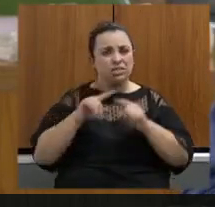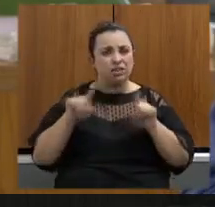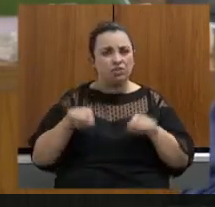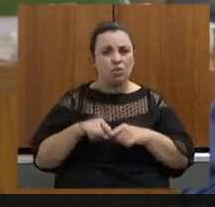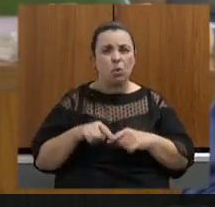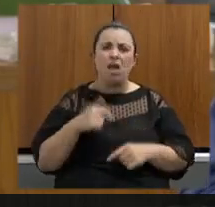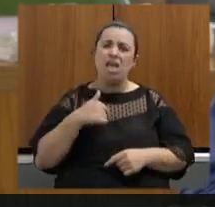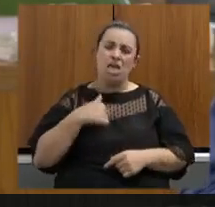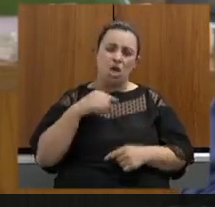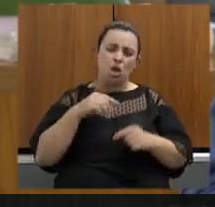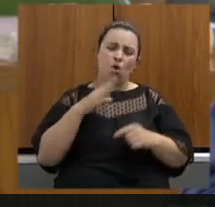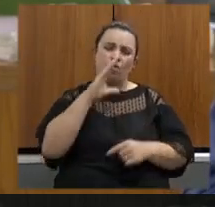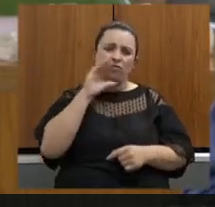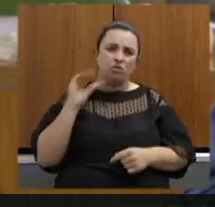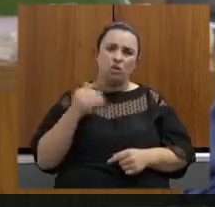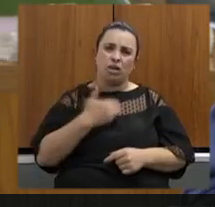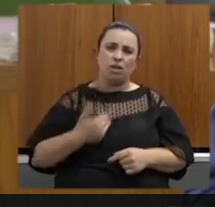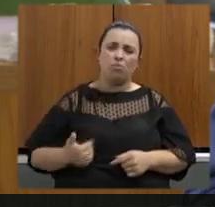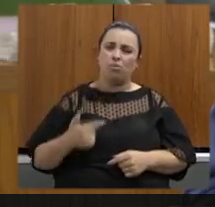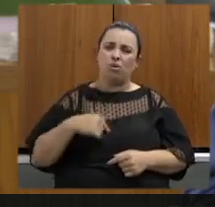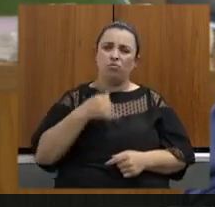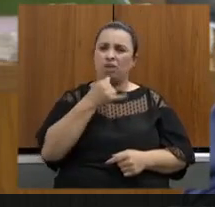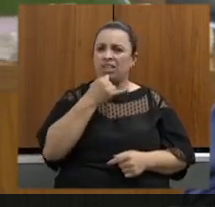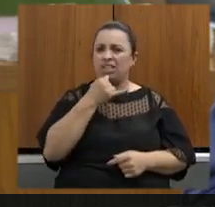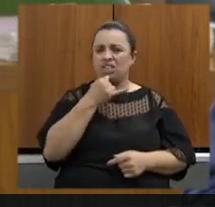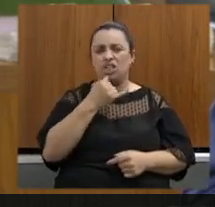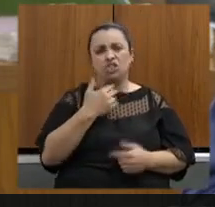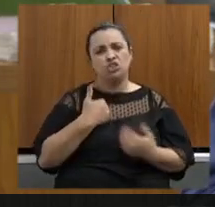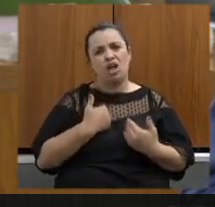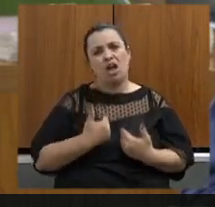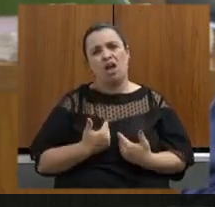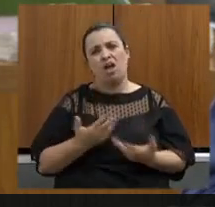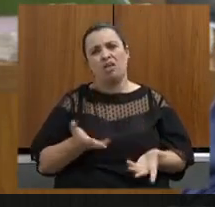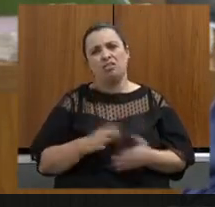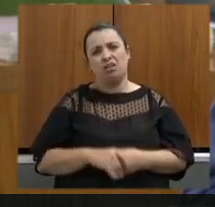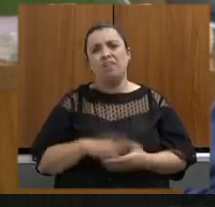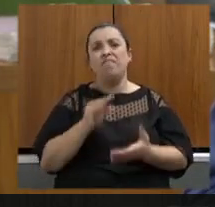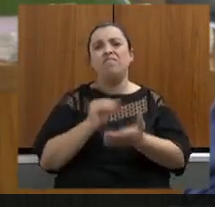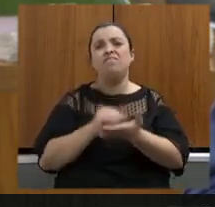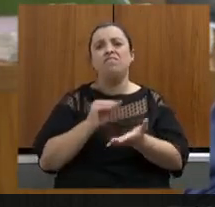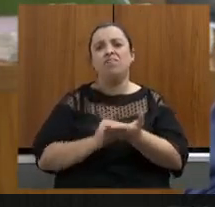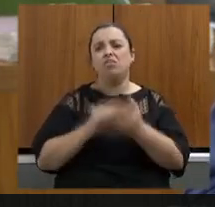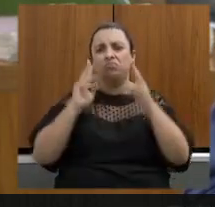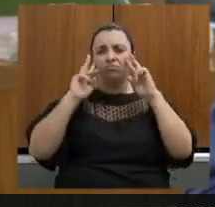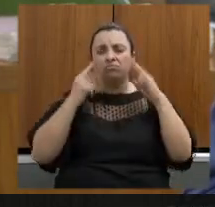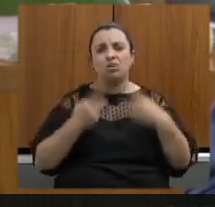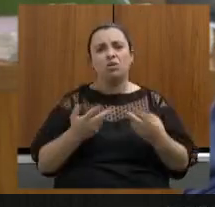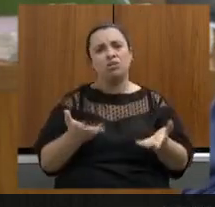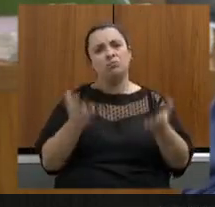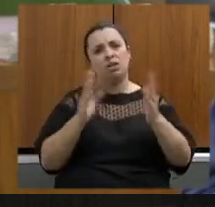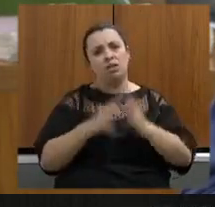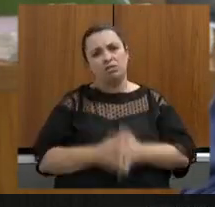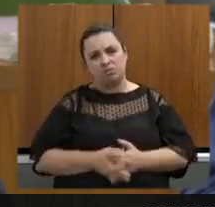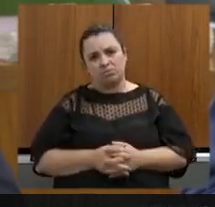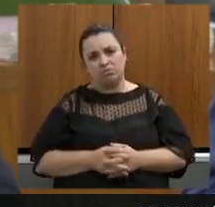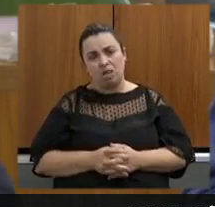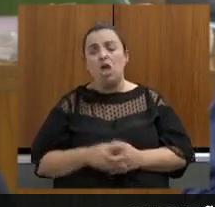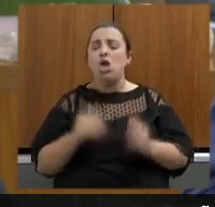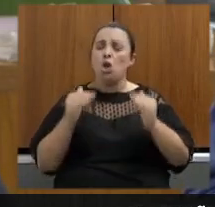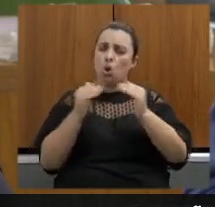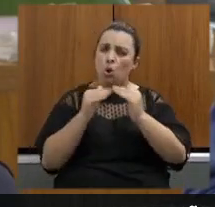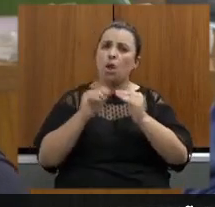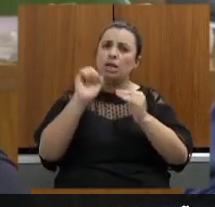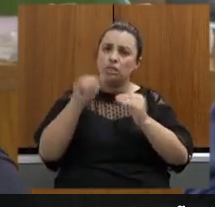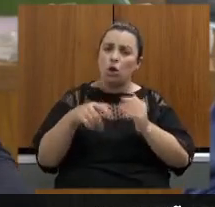fico chateada porque a falta de reconhecimento aí fala assim e eu concordo é obrigação